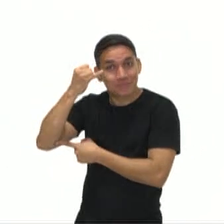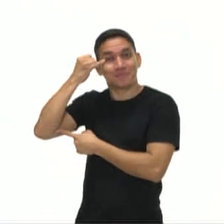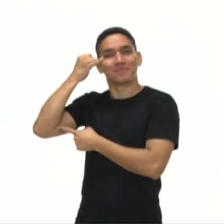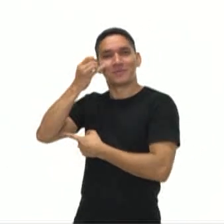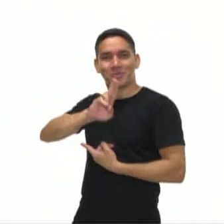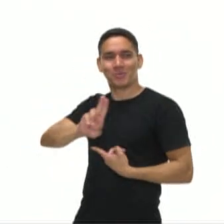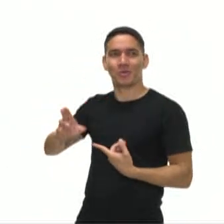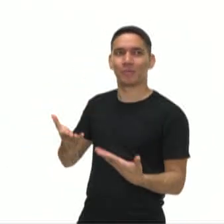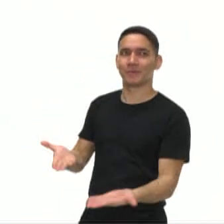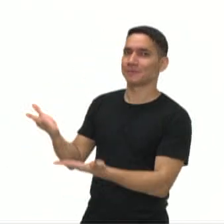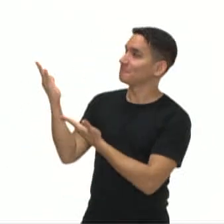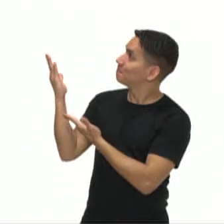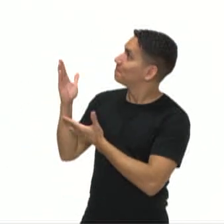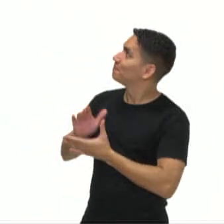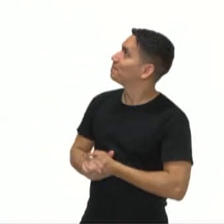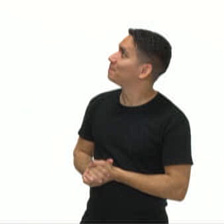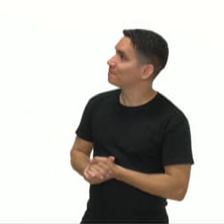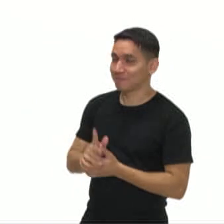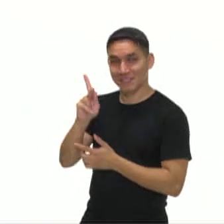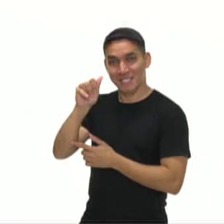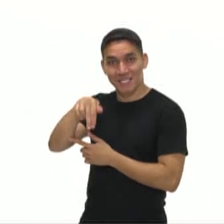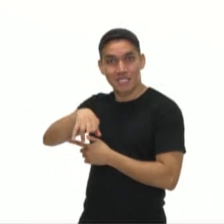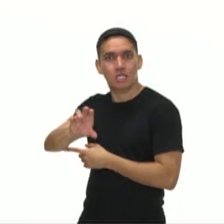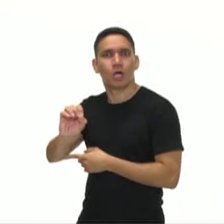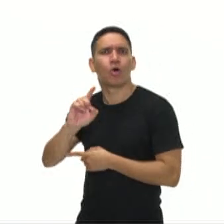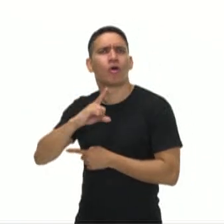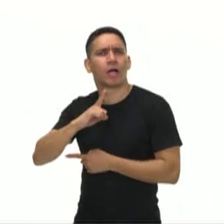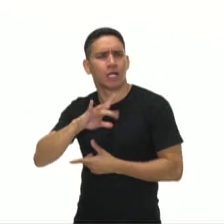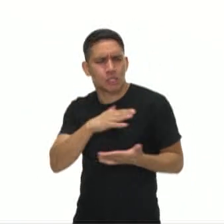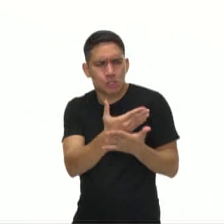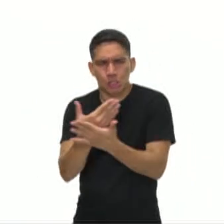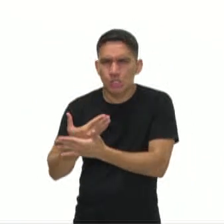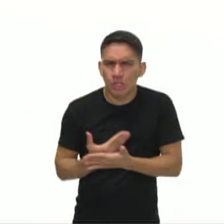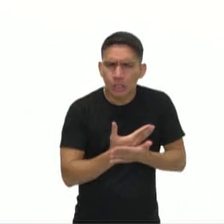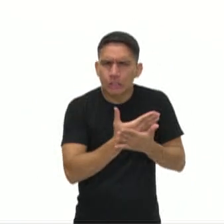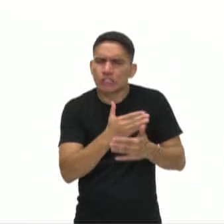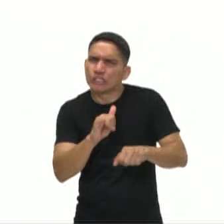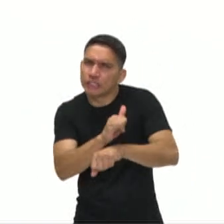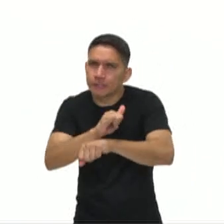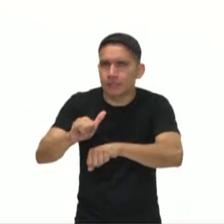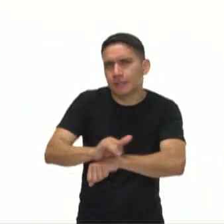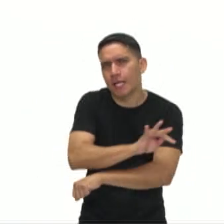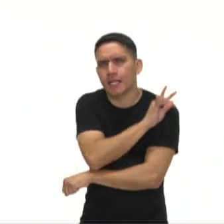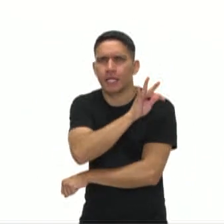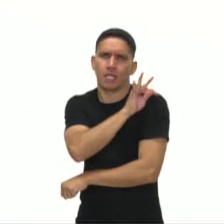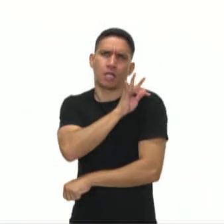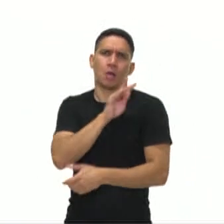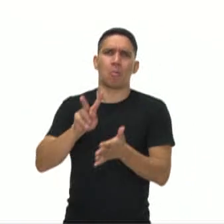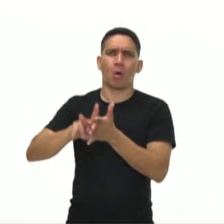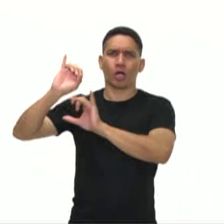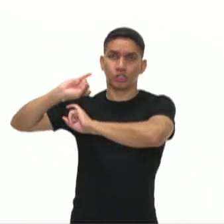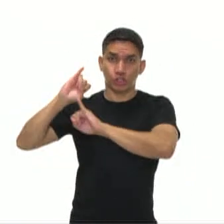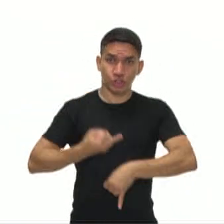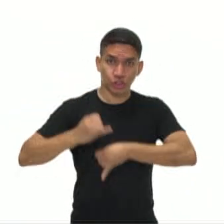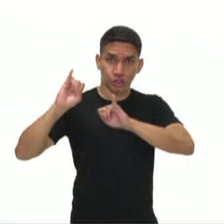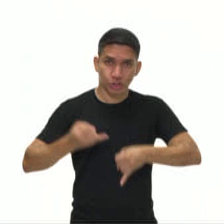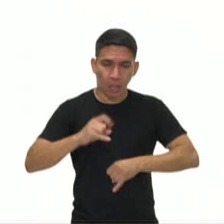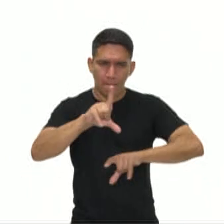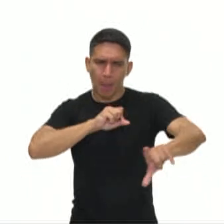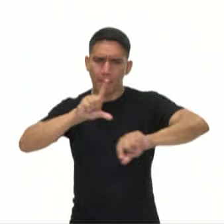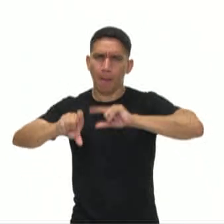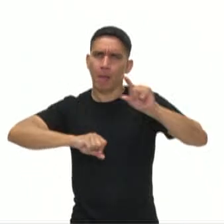japonês Jigoro Kano. Com o estudo das técnicas do jiu-jitsu, Kano tratou de